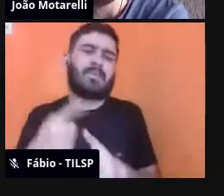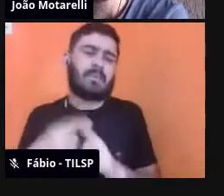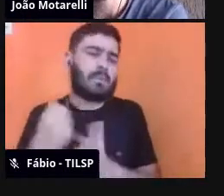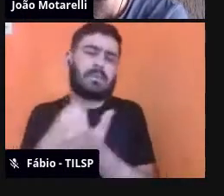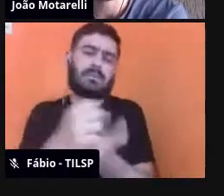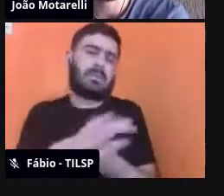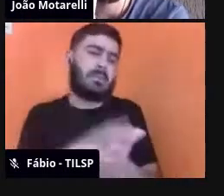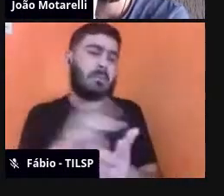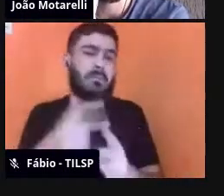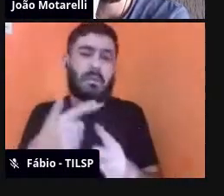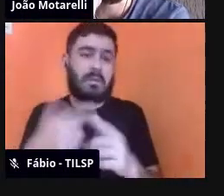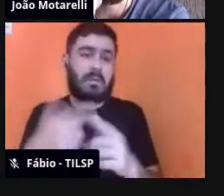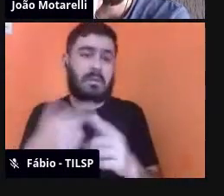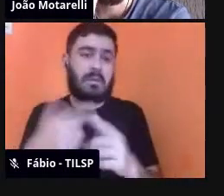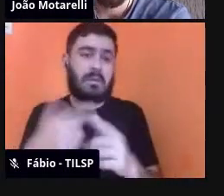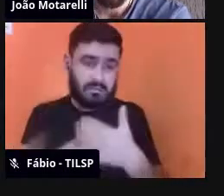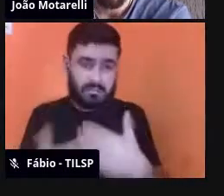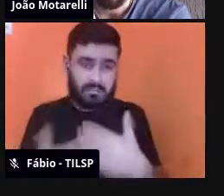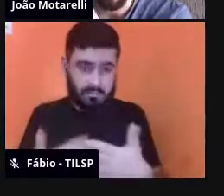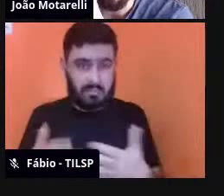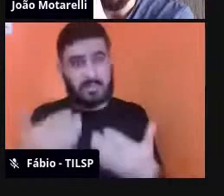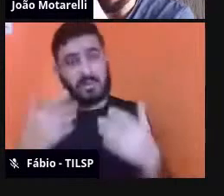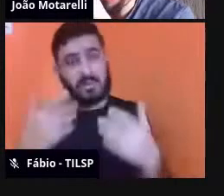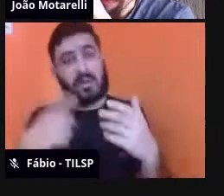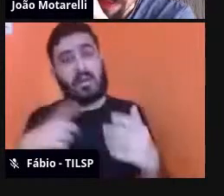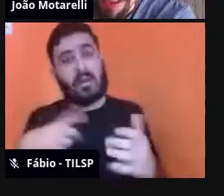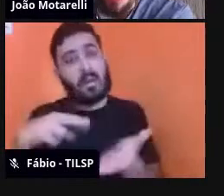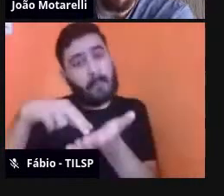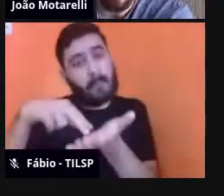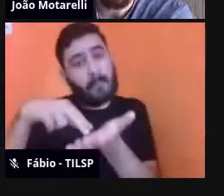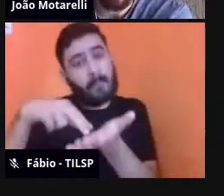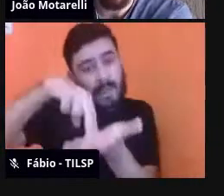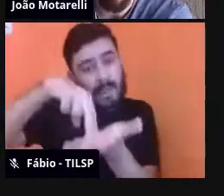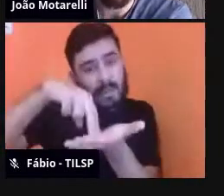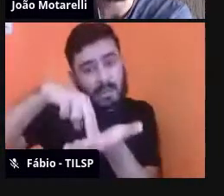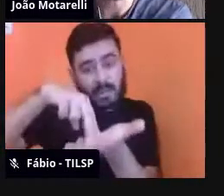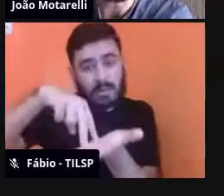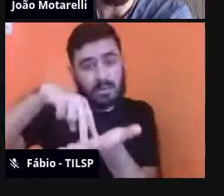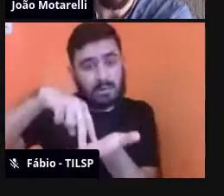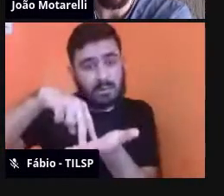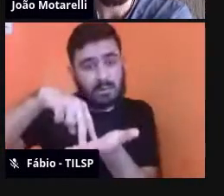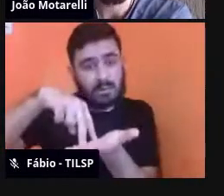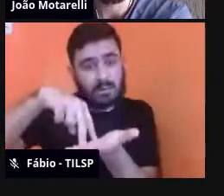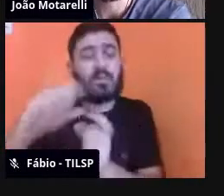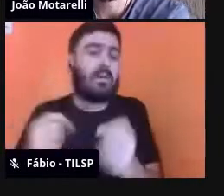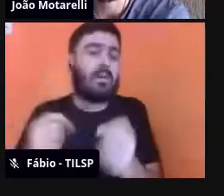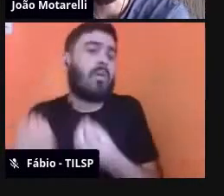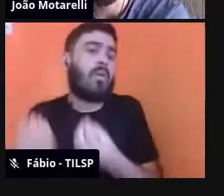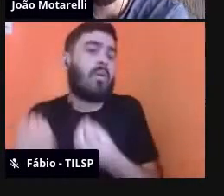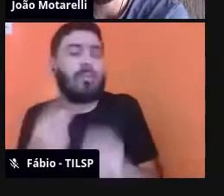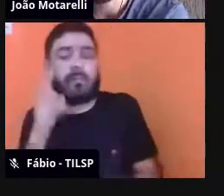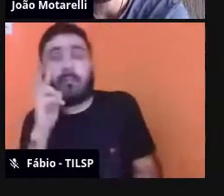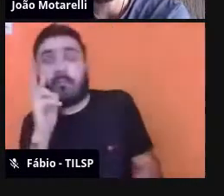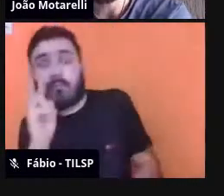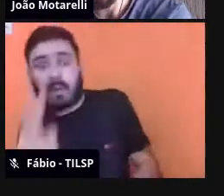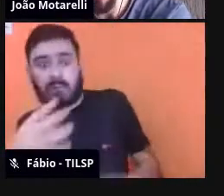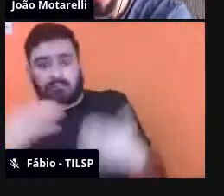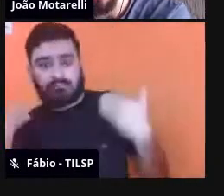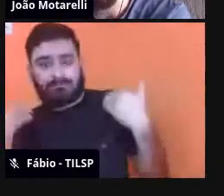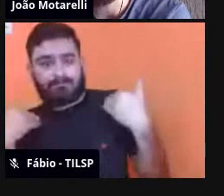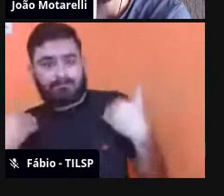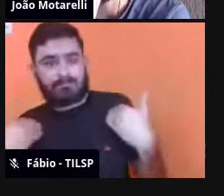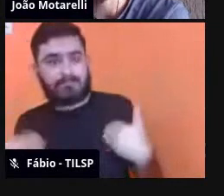a forma com que você enxerga o seu corpo. Então, esse é um dado extremamente importante para a gente avaliar